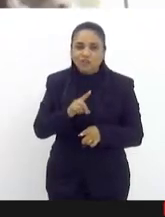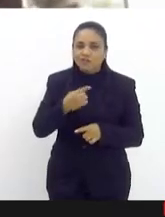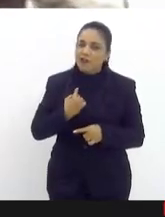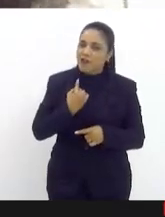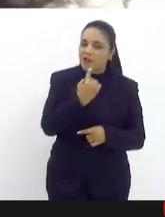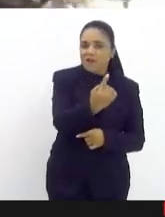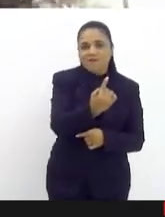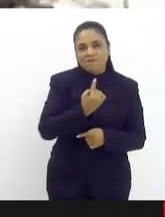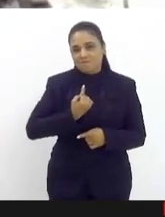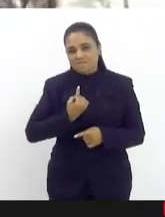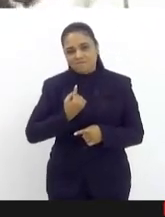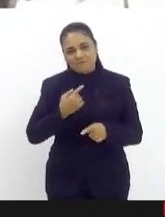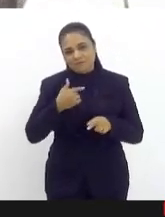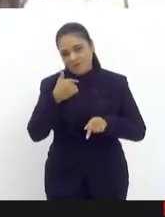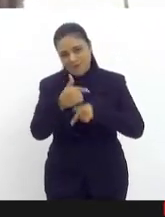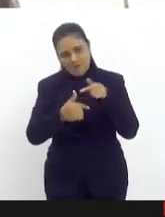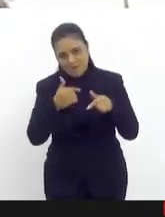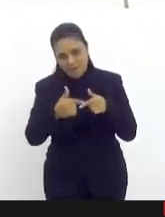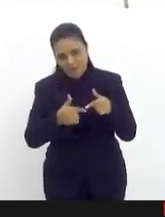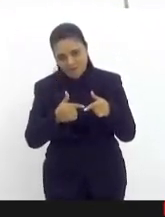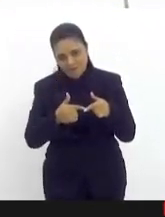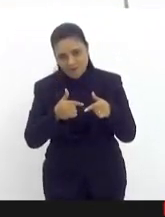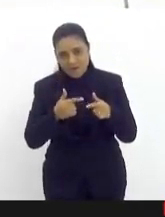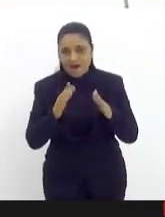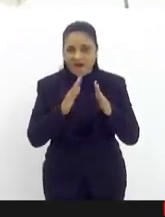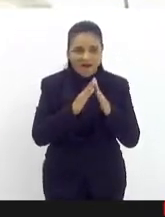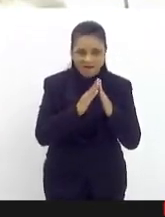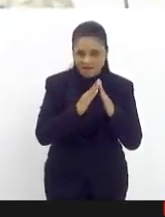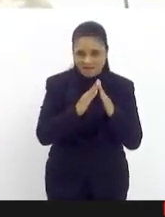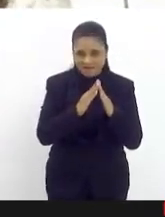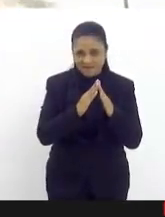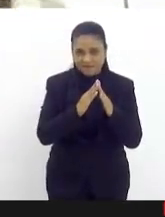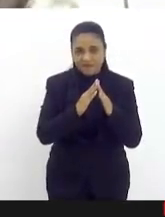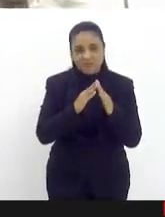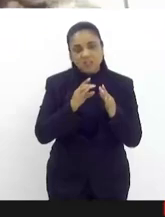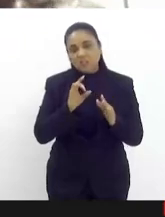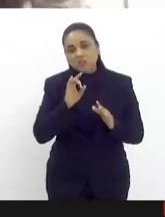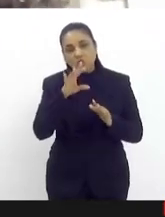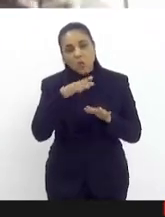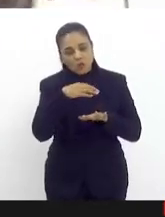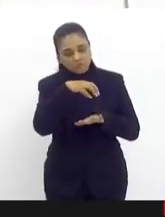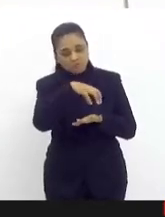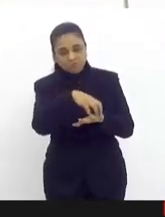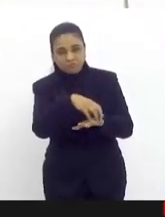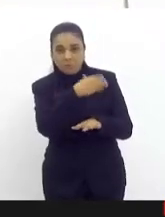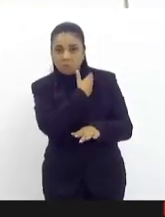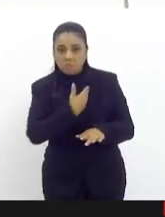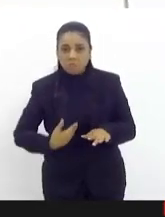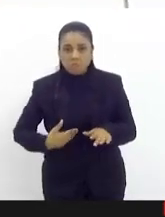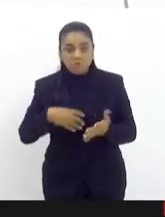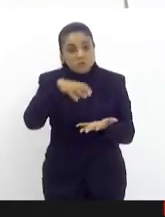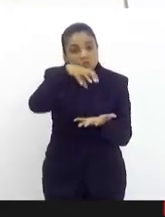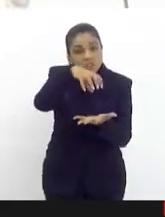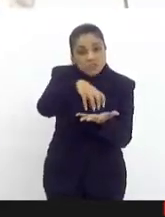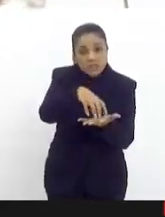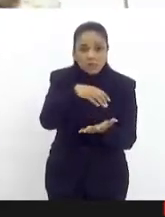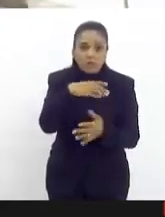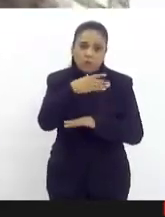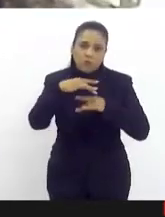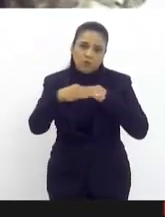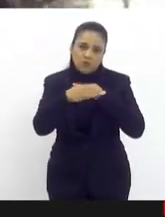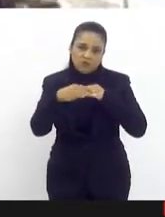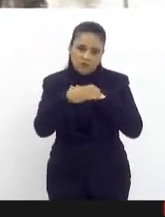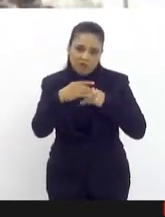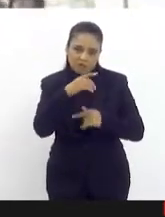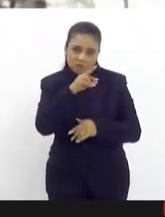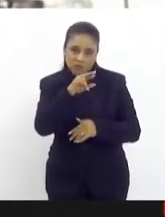o trabalhador ao trabalho. Ou seja, não tem que ter transporte público apenas para o centro do Rio ou para a Barra da Tijuca, que são grandes